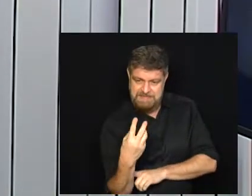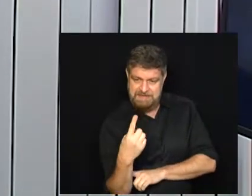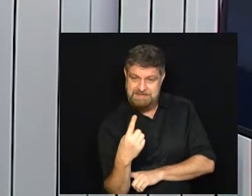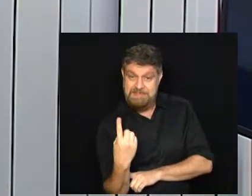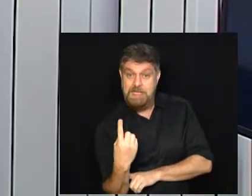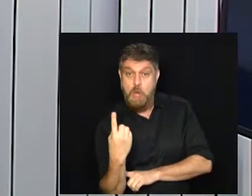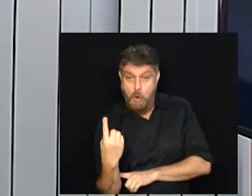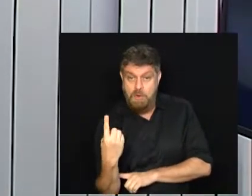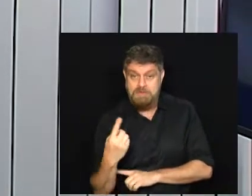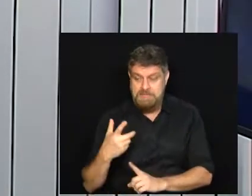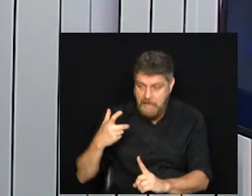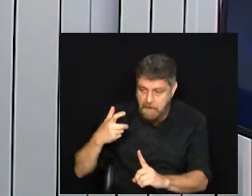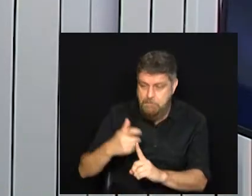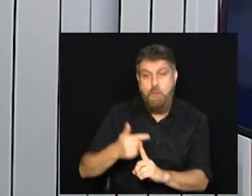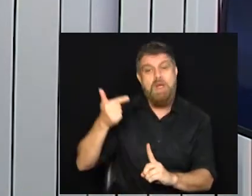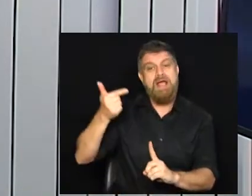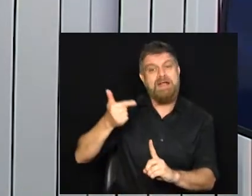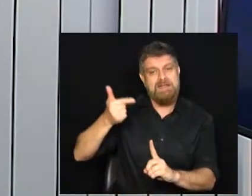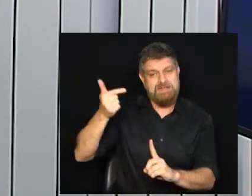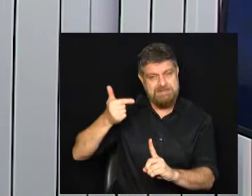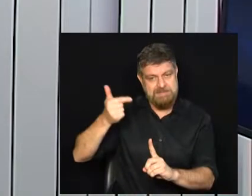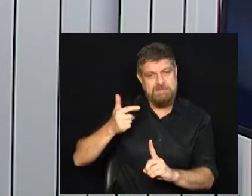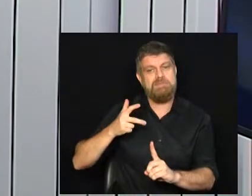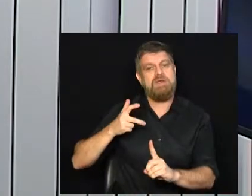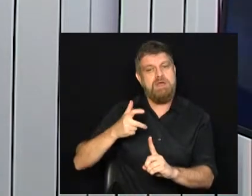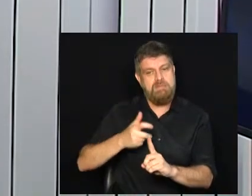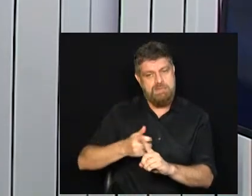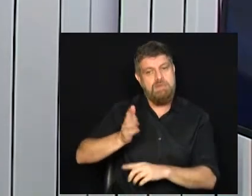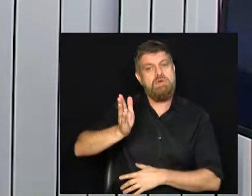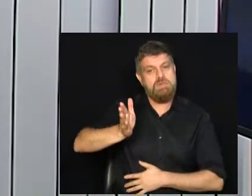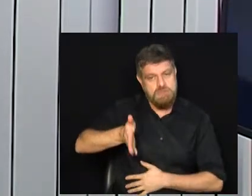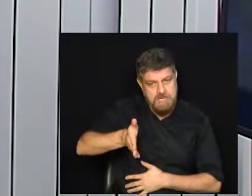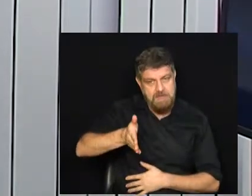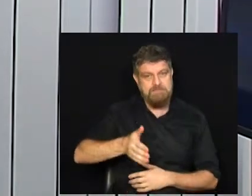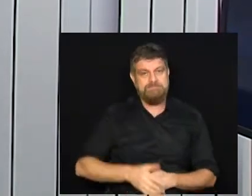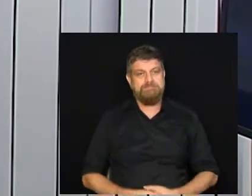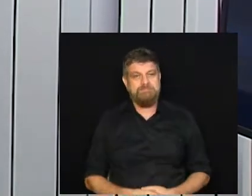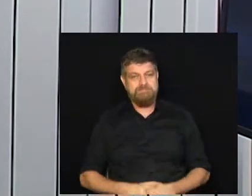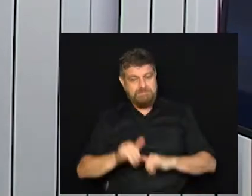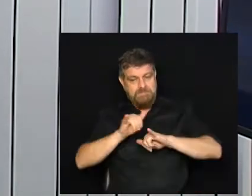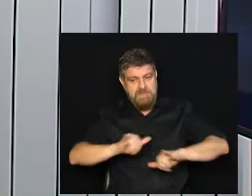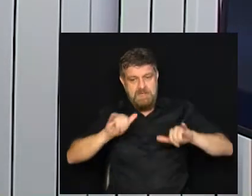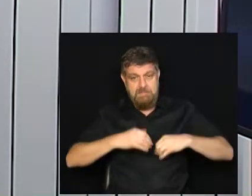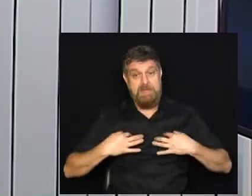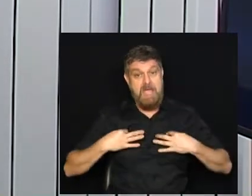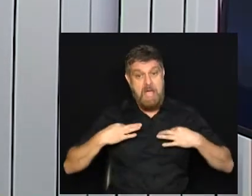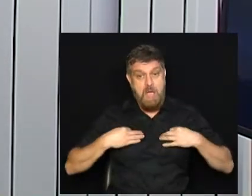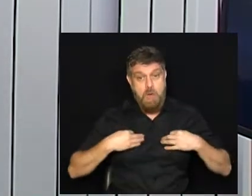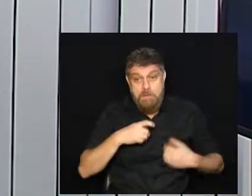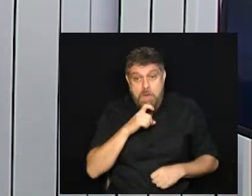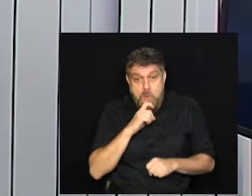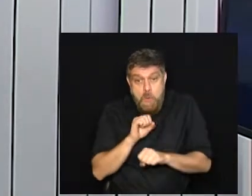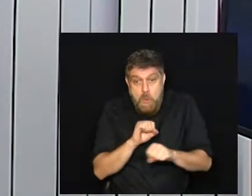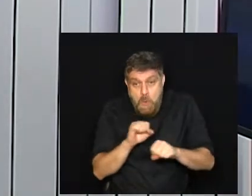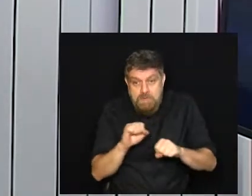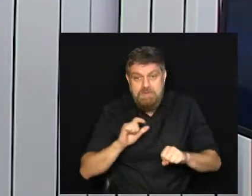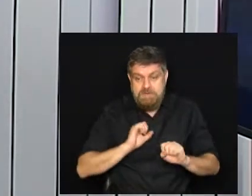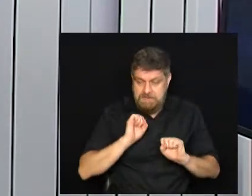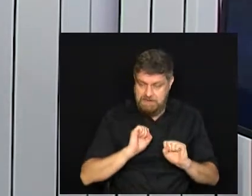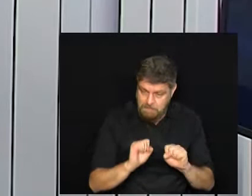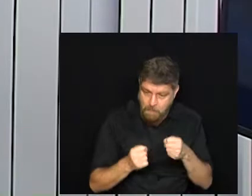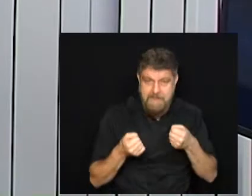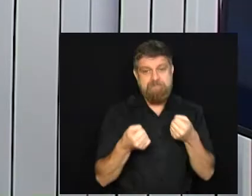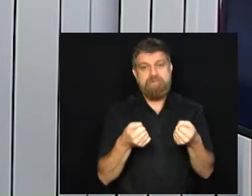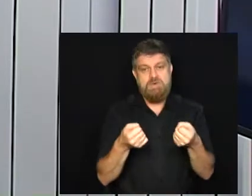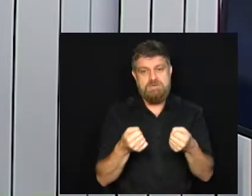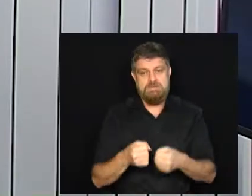169.311 já receberam a segunda dose. Olha só, a campanha do Agasalho 2021 ganhou um reforço aqui em